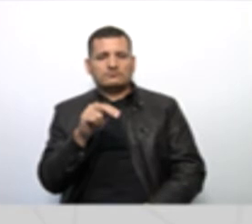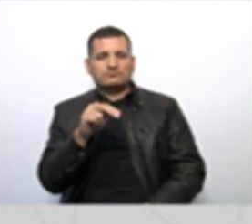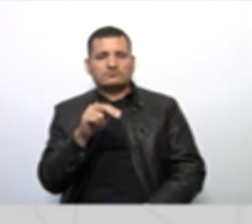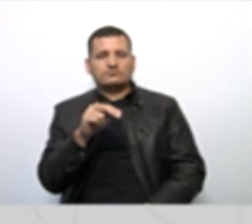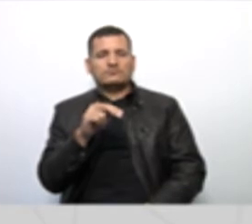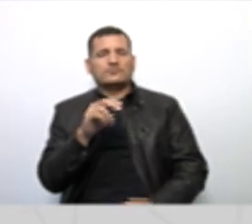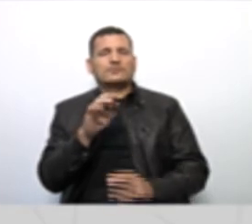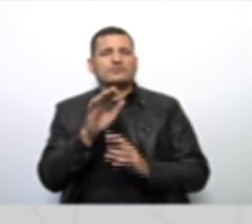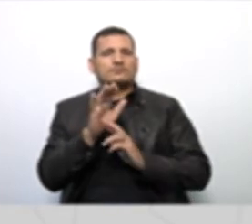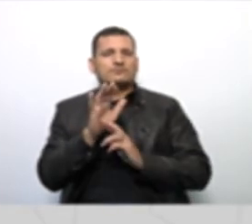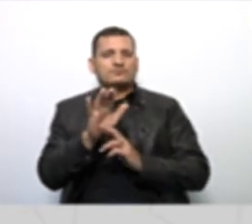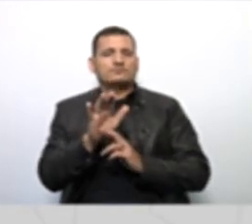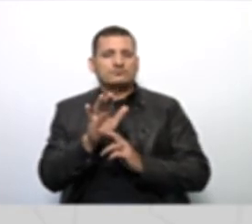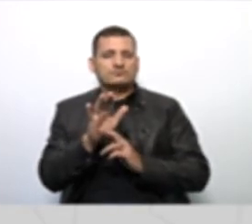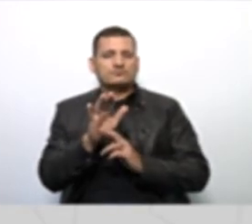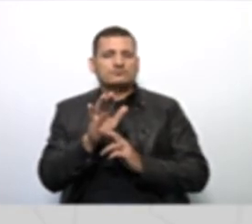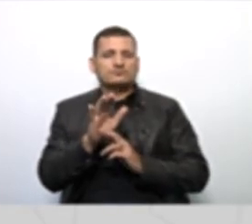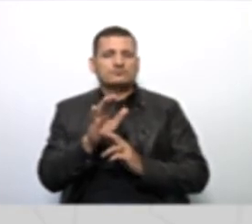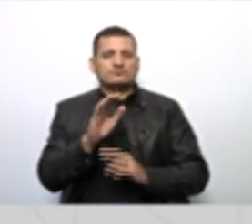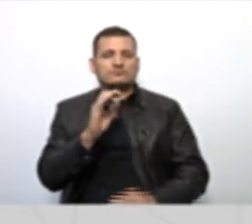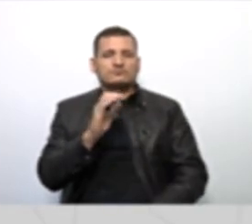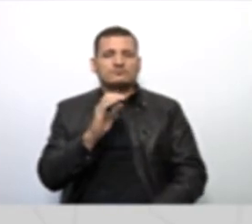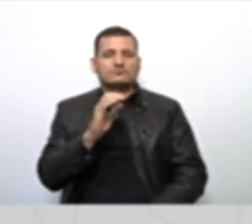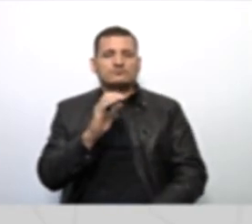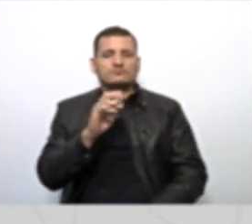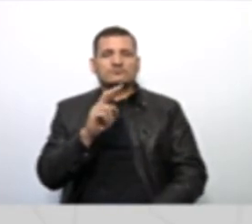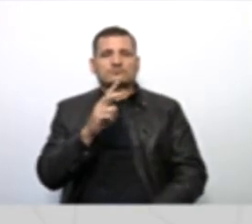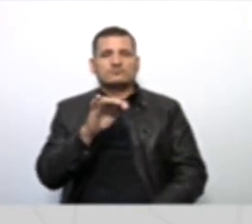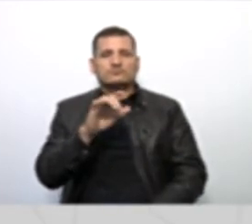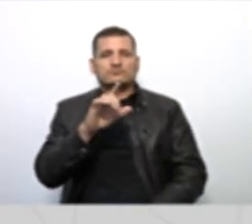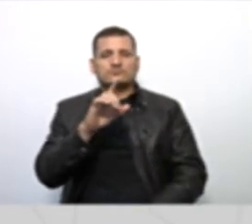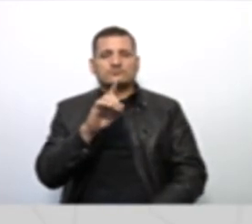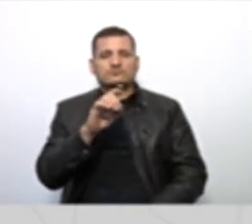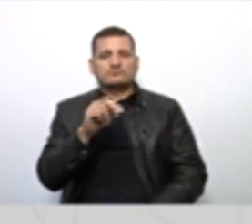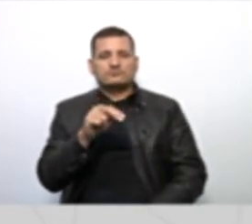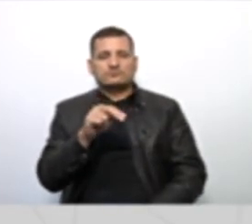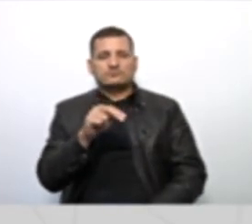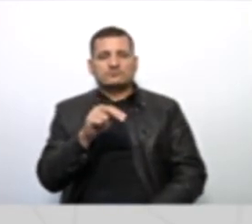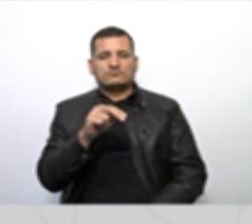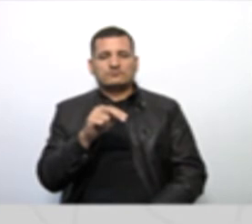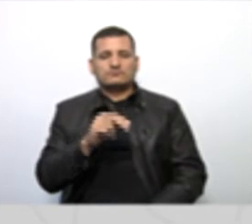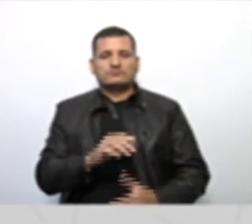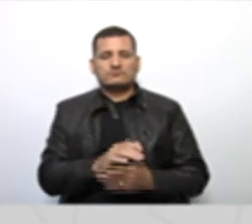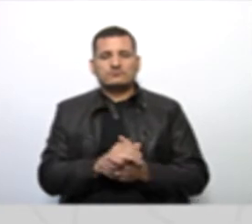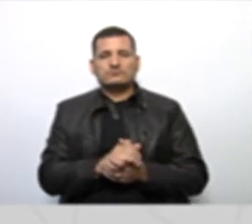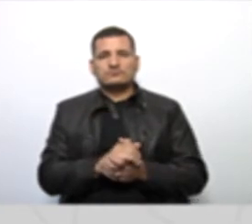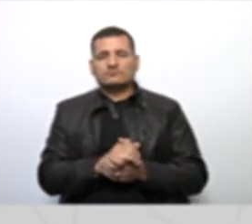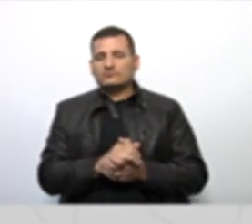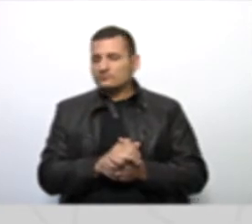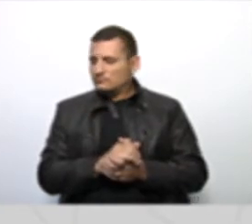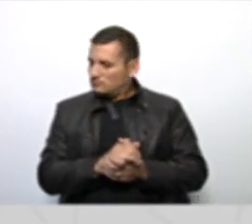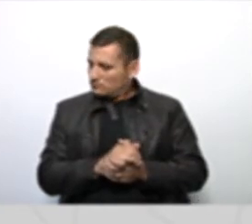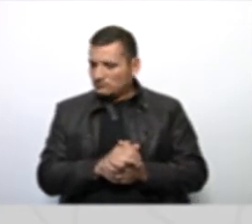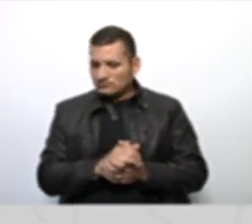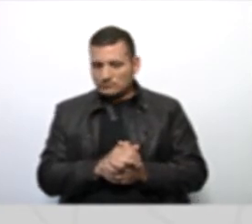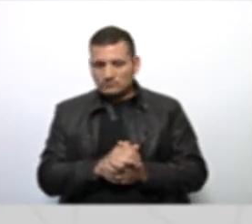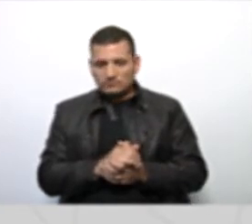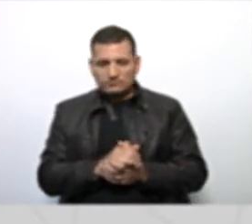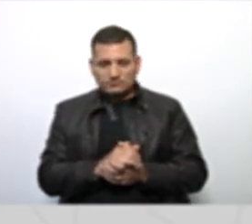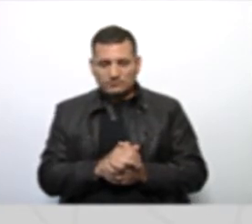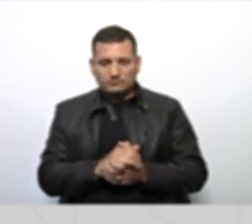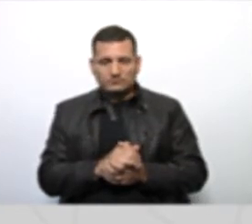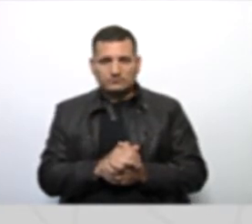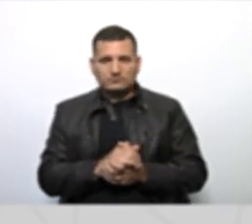representados com o atributo Schwinder em Kivy list propriedade. Ou seja,